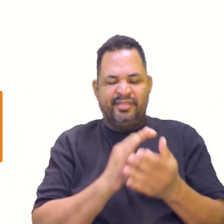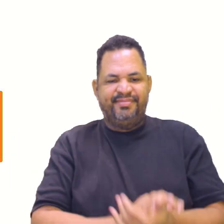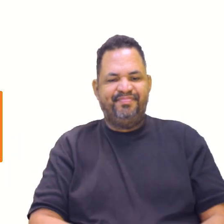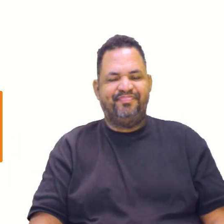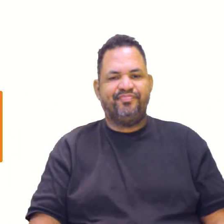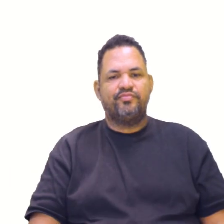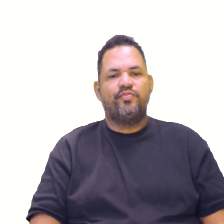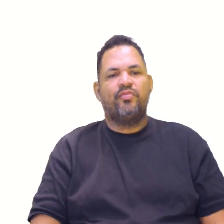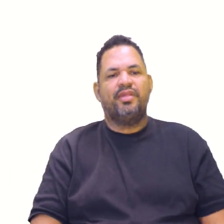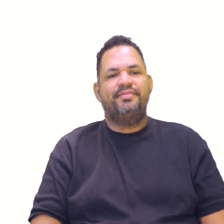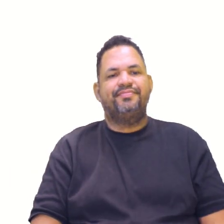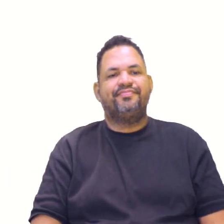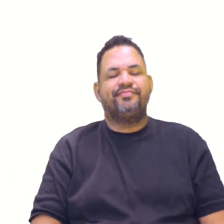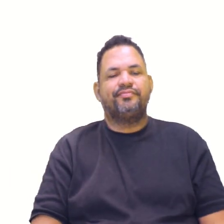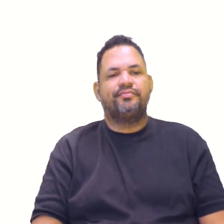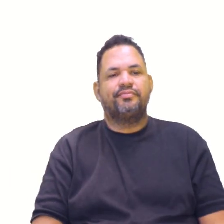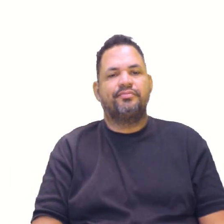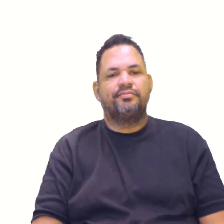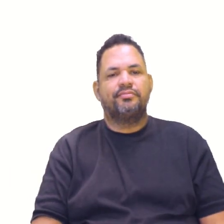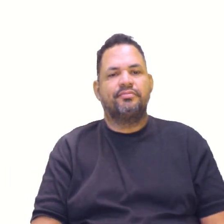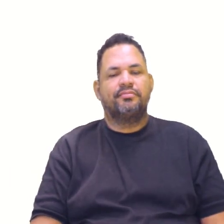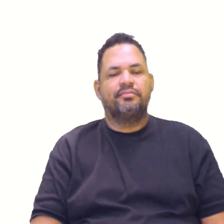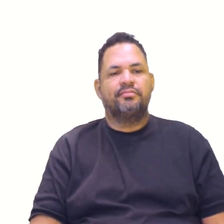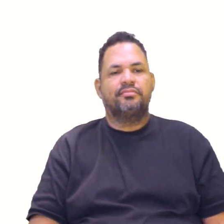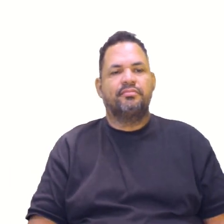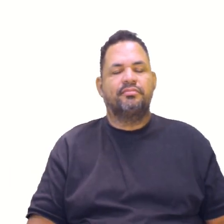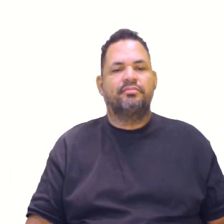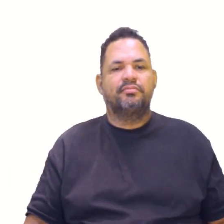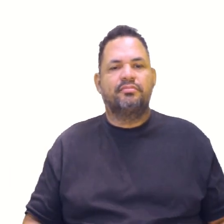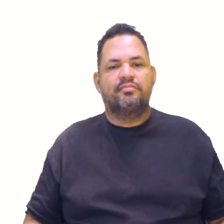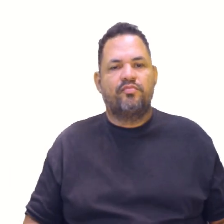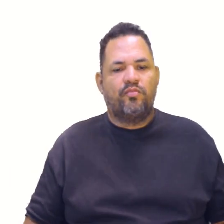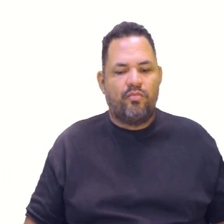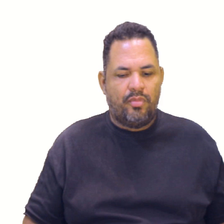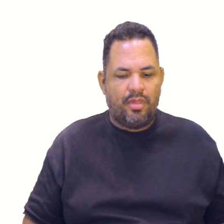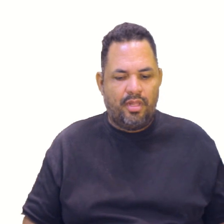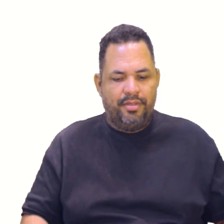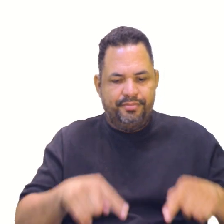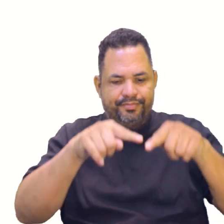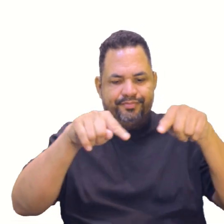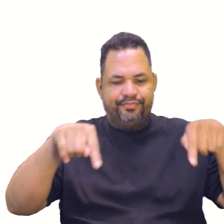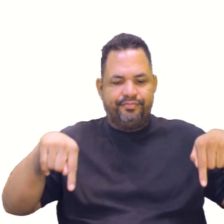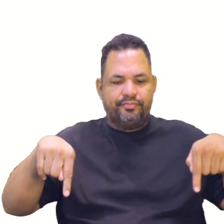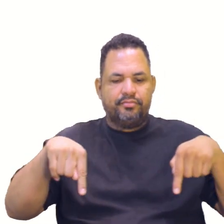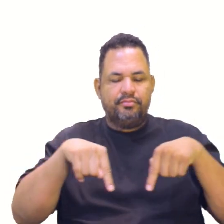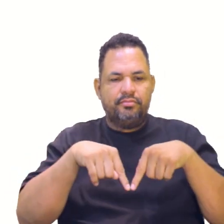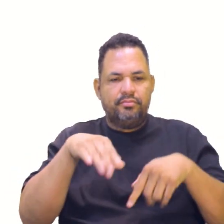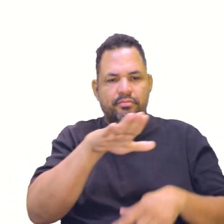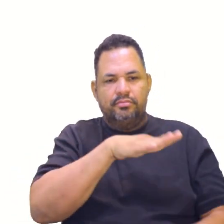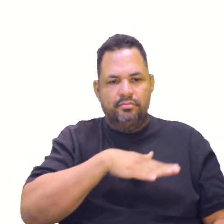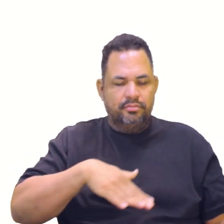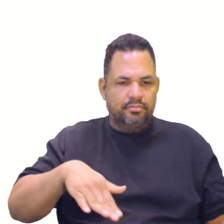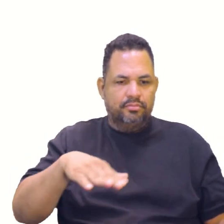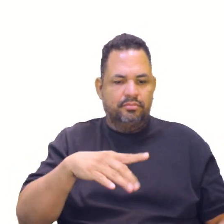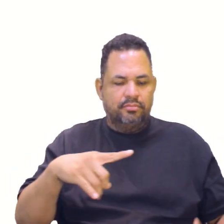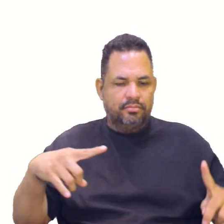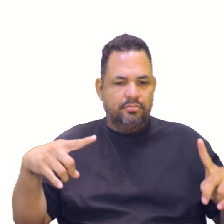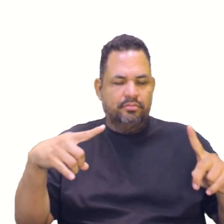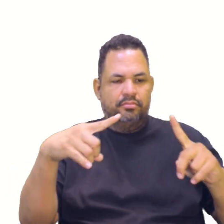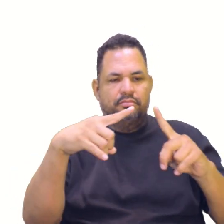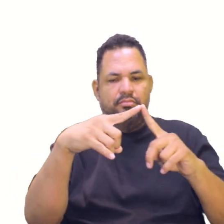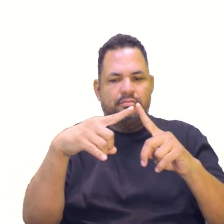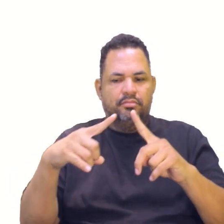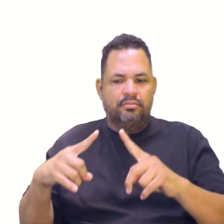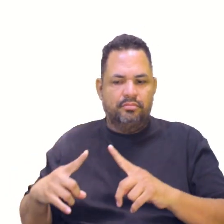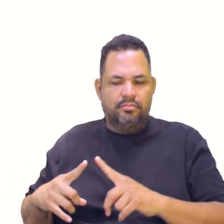Então, para a geometria analítica, a área de um triângulo é calculada através dos seus vértices, entendeu? Beleza.